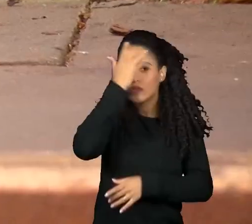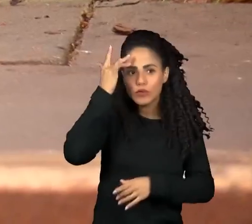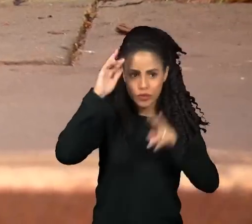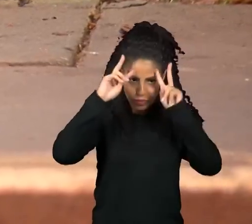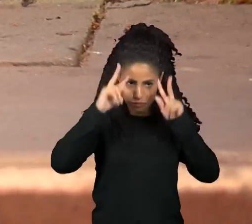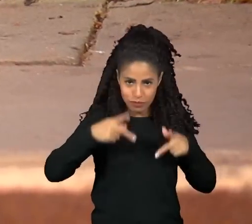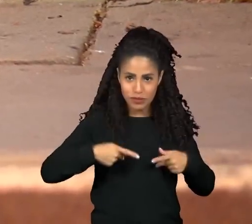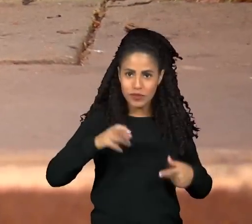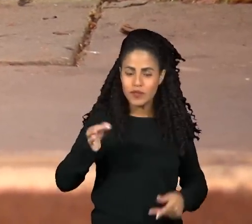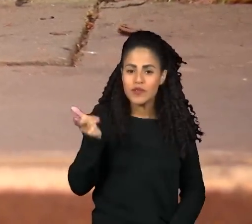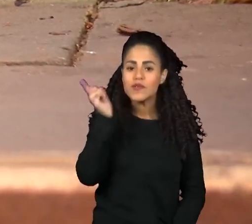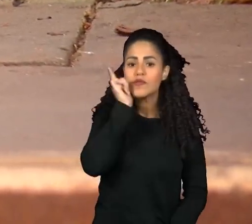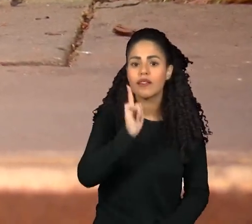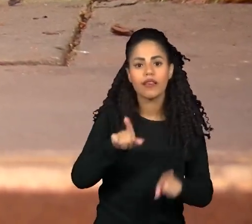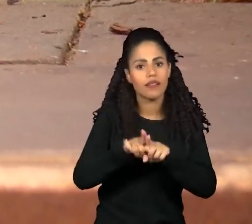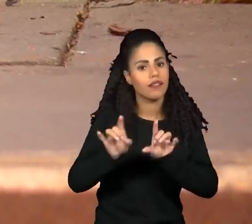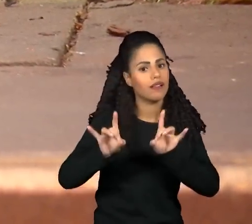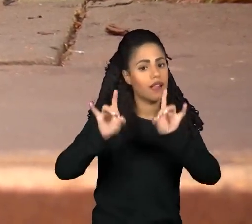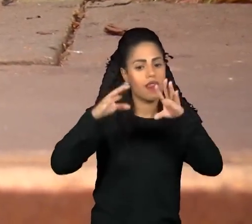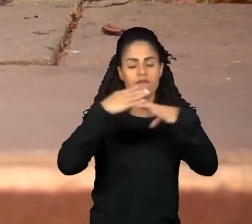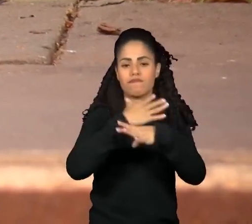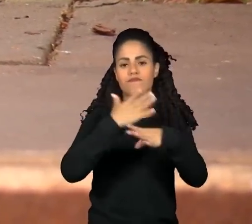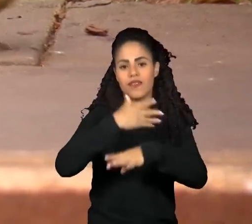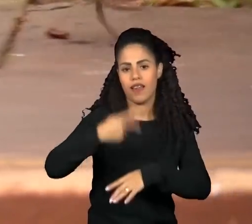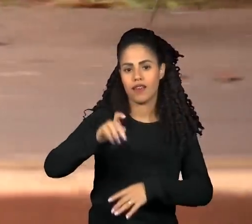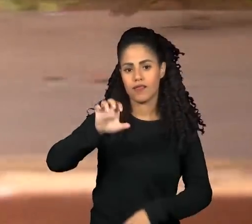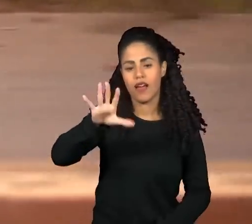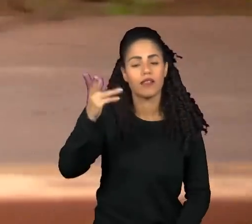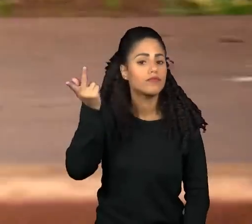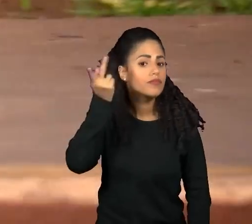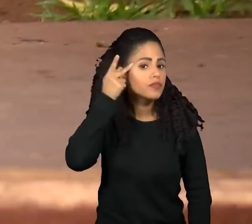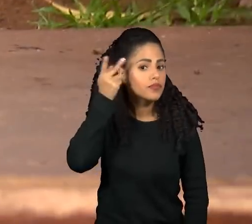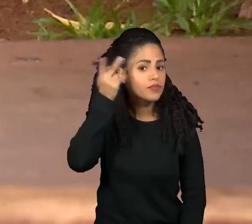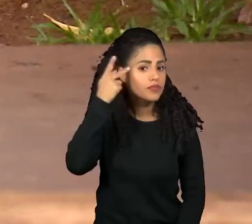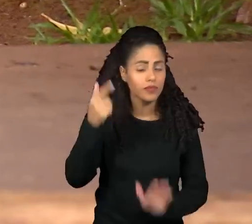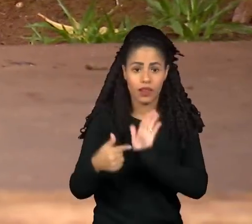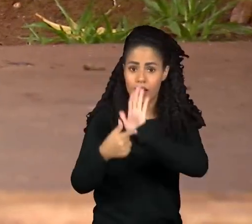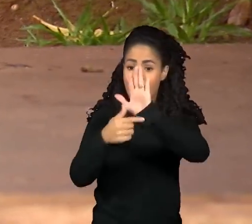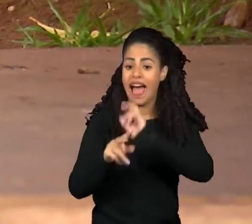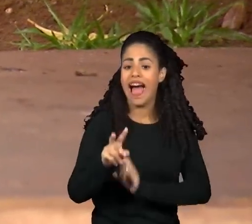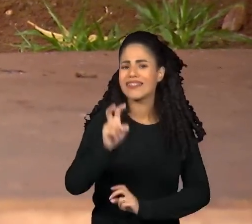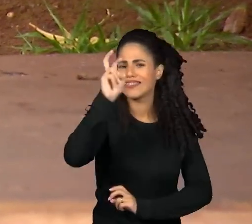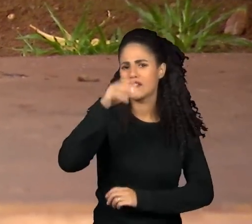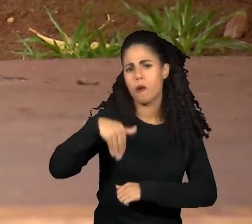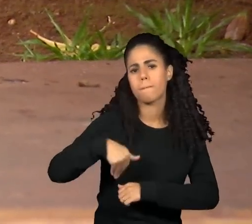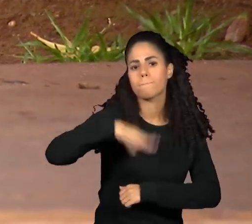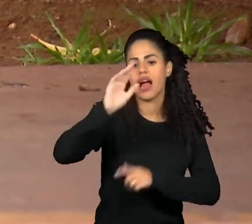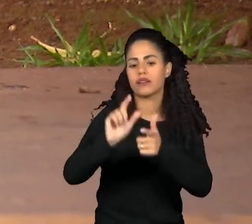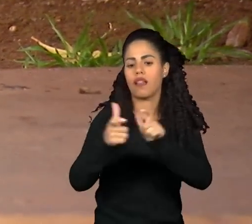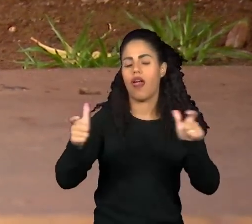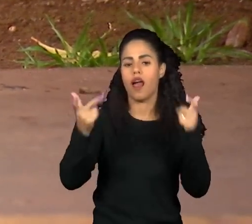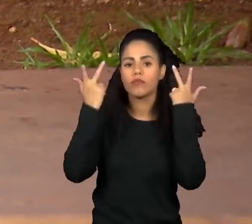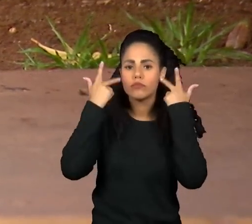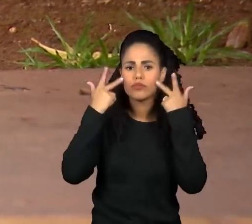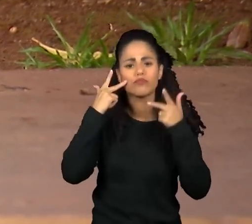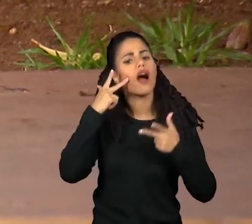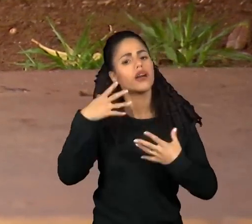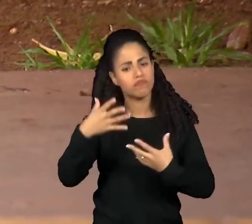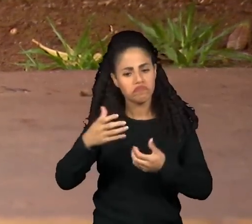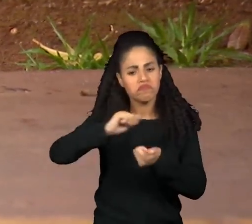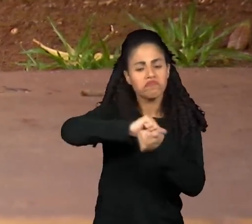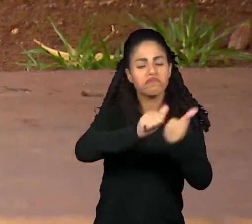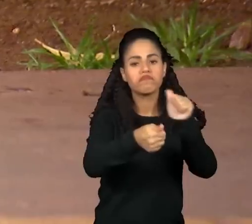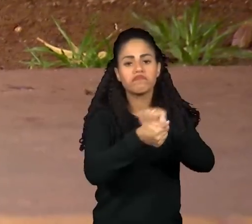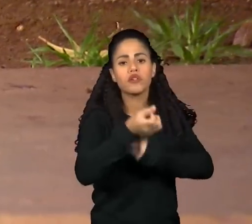com as pessoas. E especialmente na cidade de São Paulo, está sem dúvida entre as 5 aves mais comuns. Ele se adaptou muito bem às